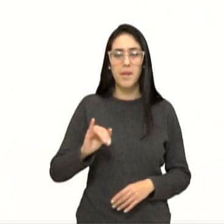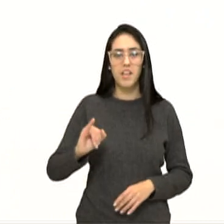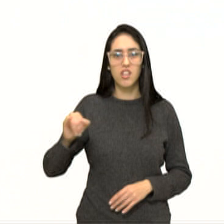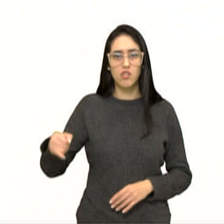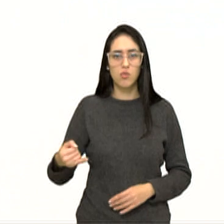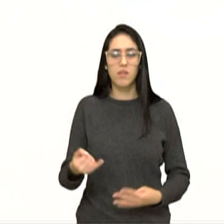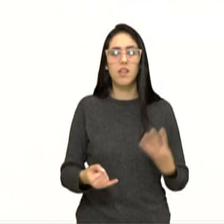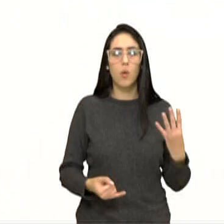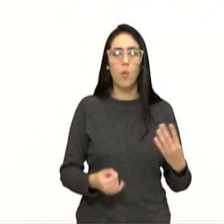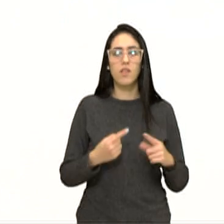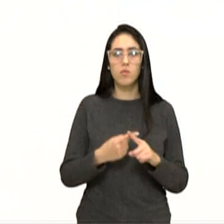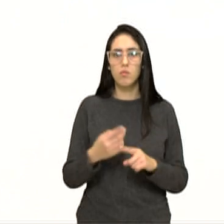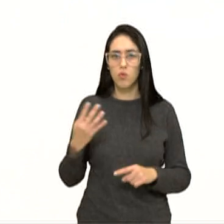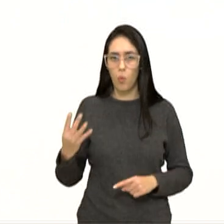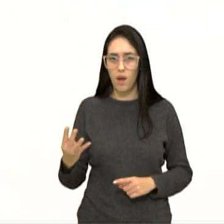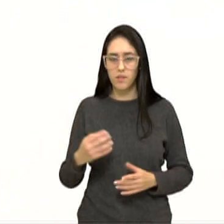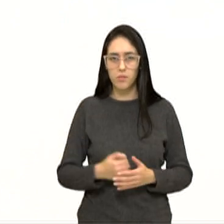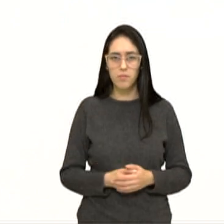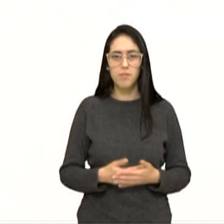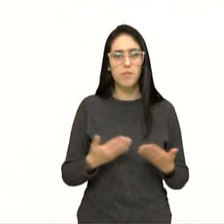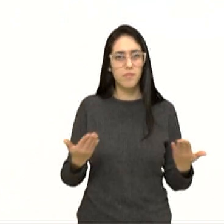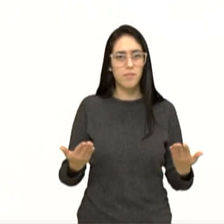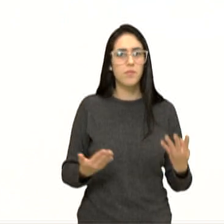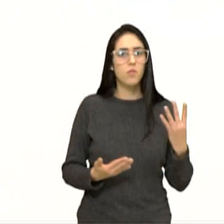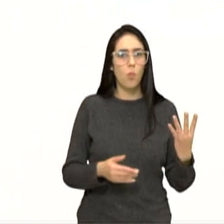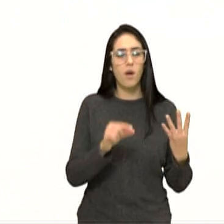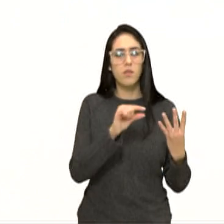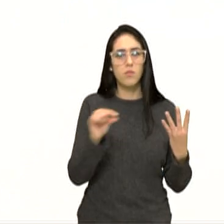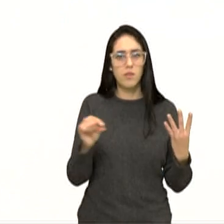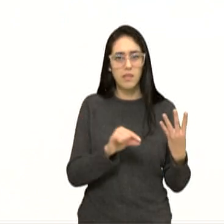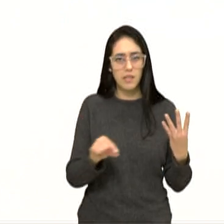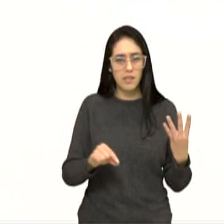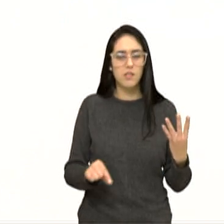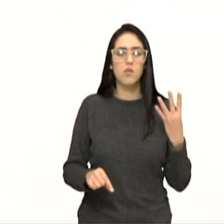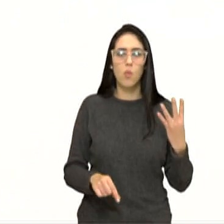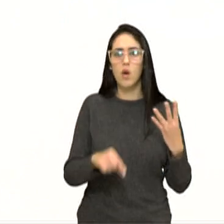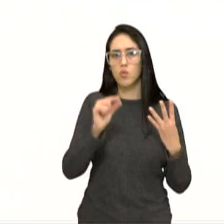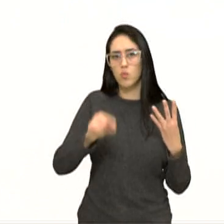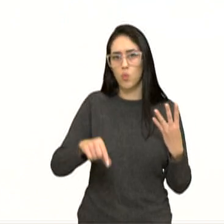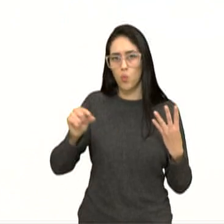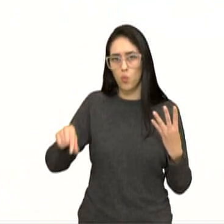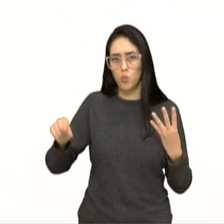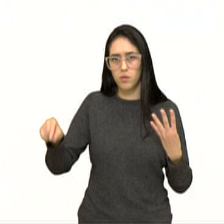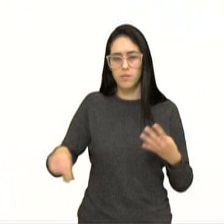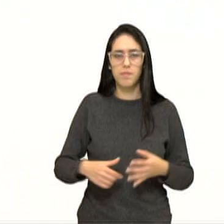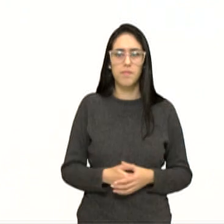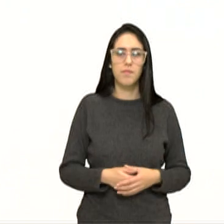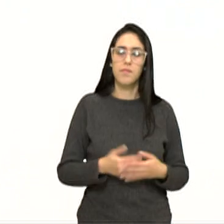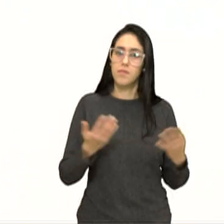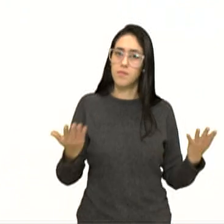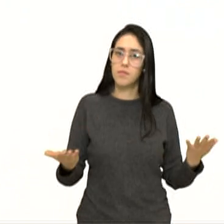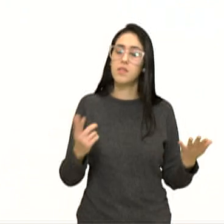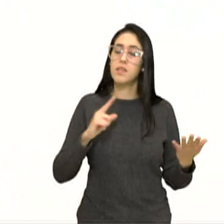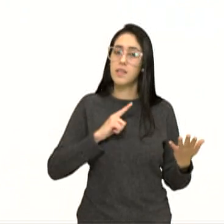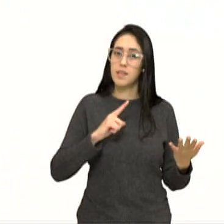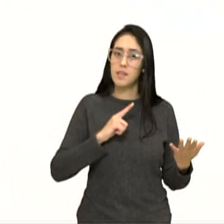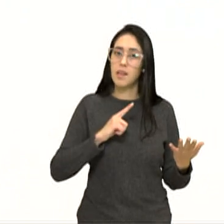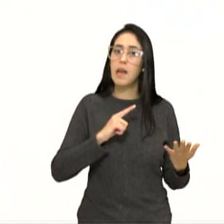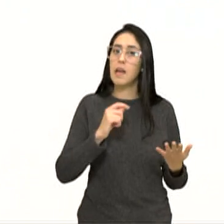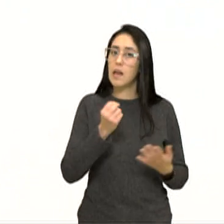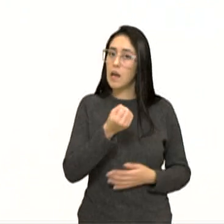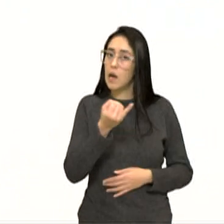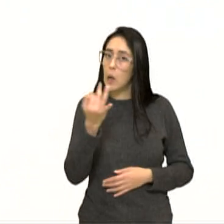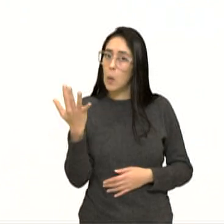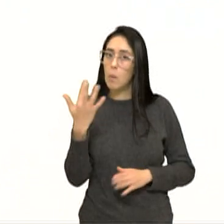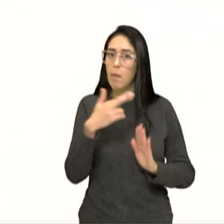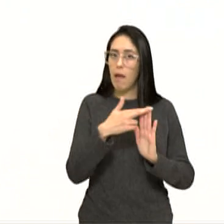por 4. Então, de ordem 4, 4 linhas, 4 colunas. Aí ele me dá algumas condições aqui, em